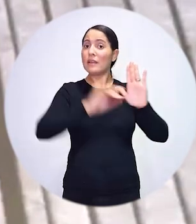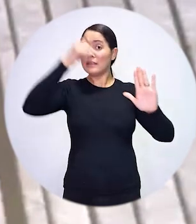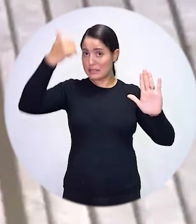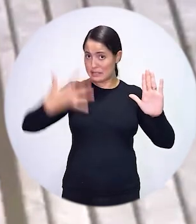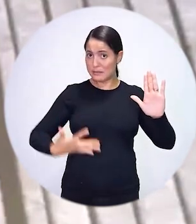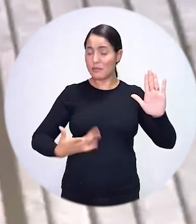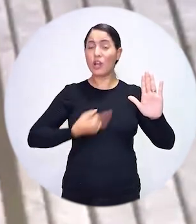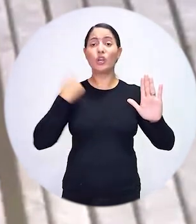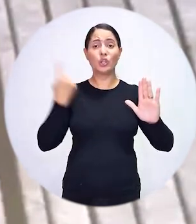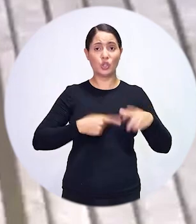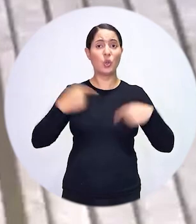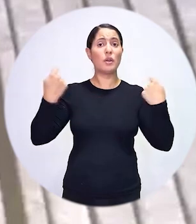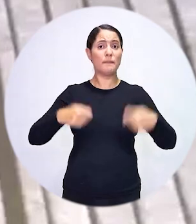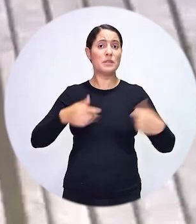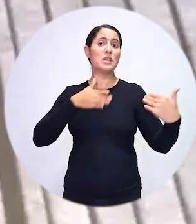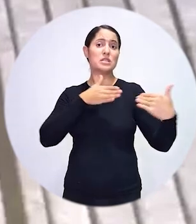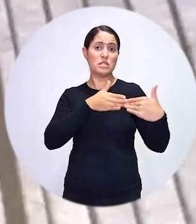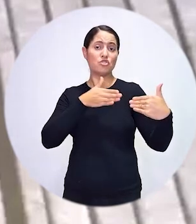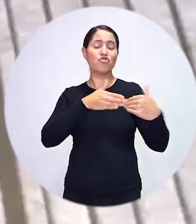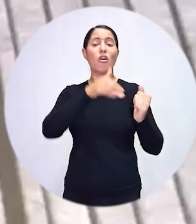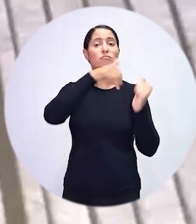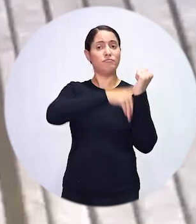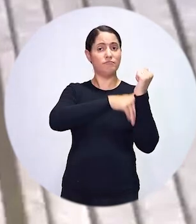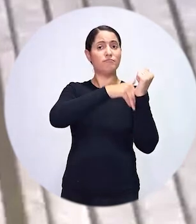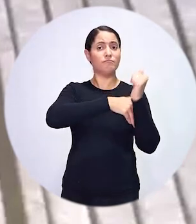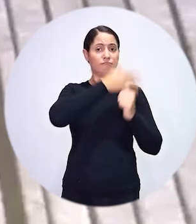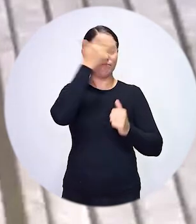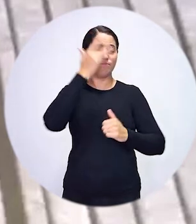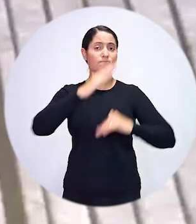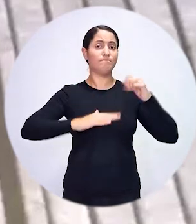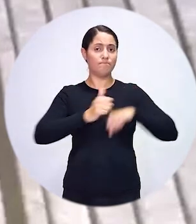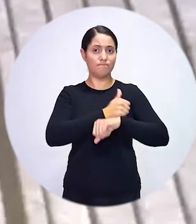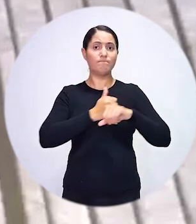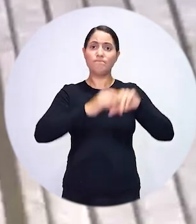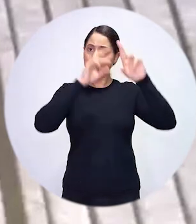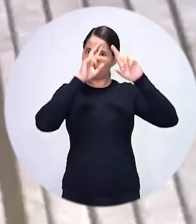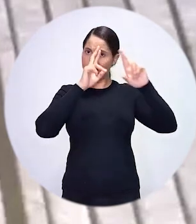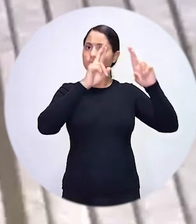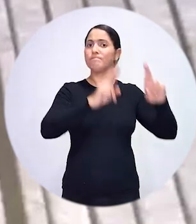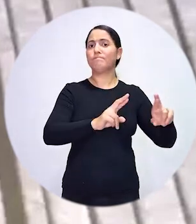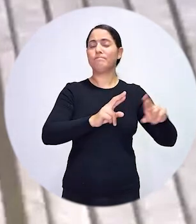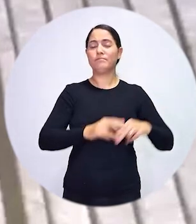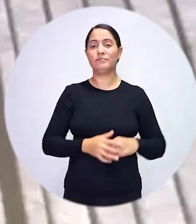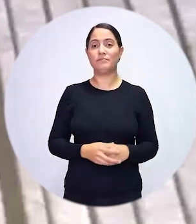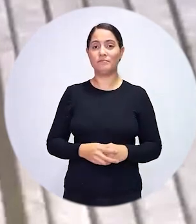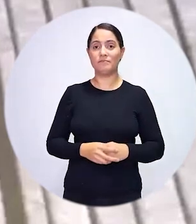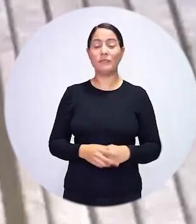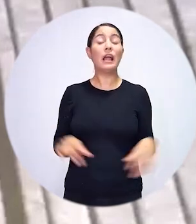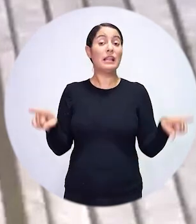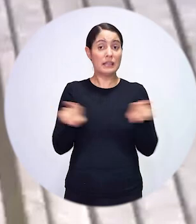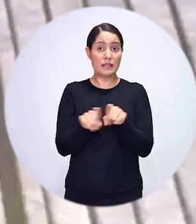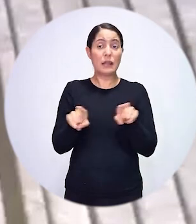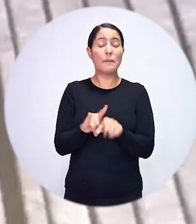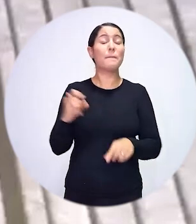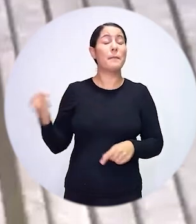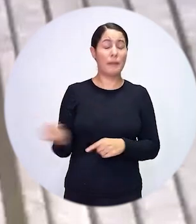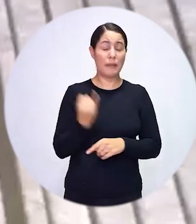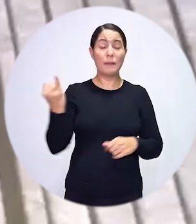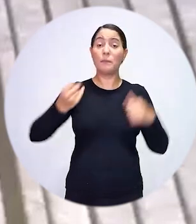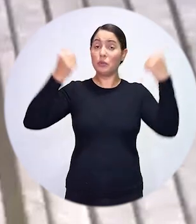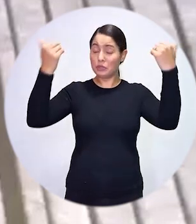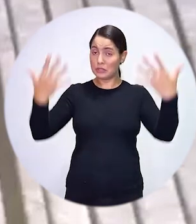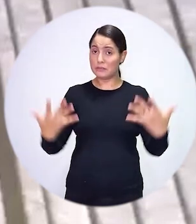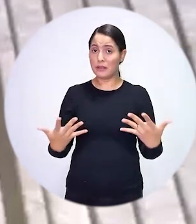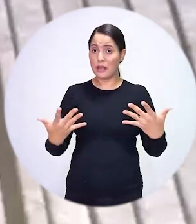de ética, de respeitar o sigilo e a dignidade profissional.